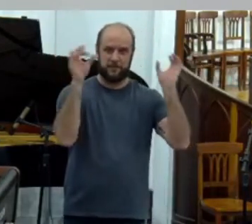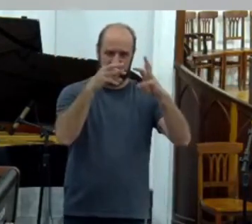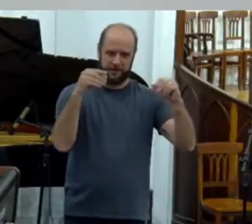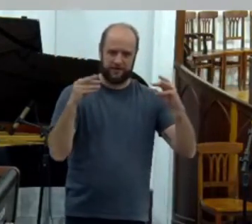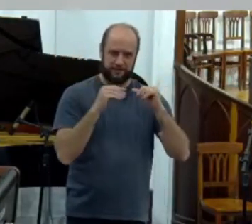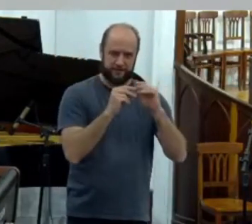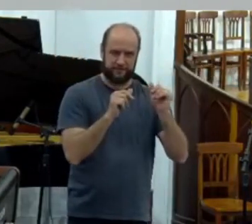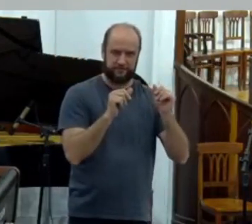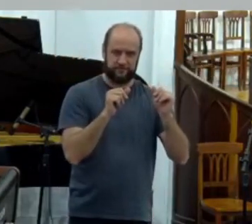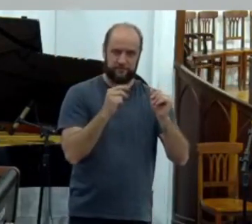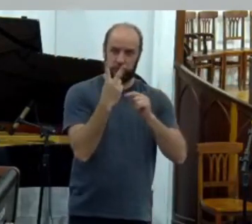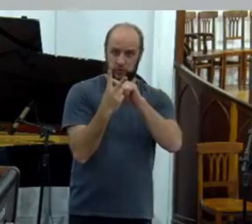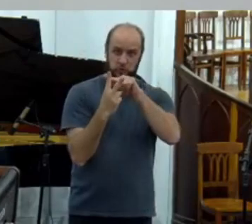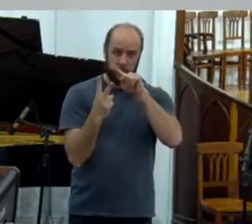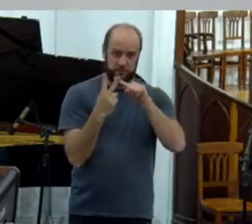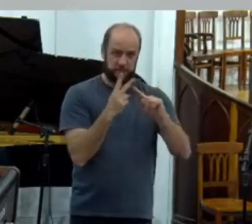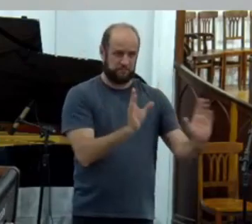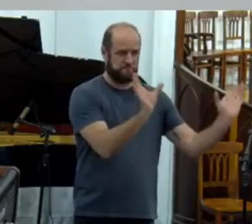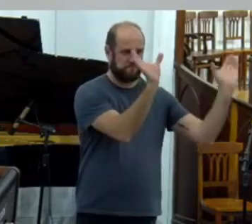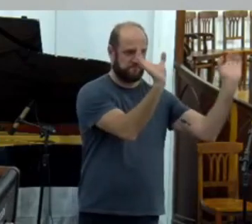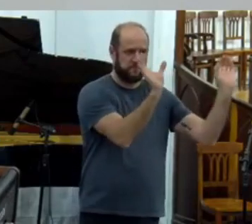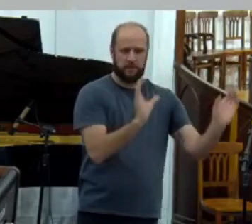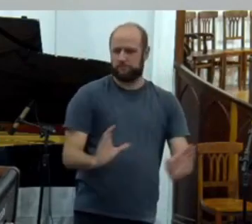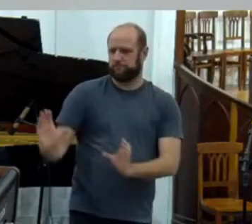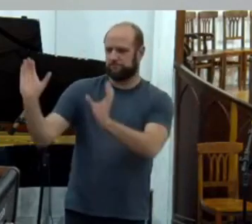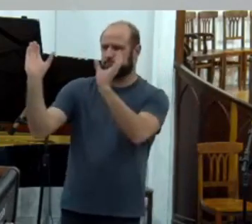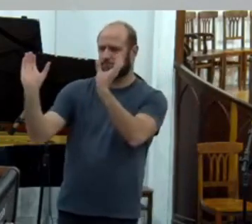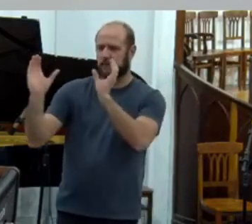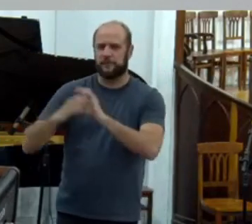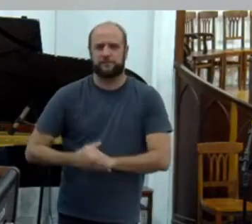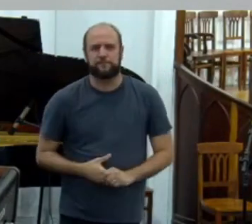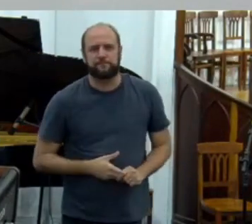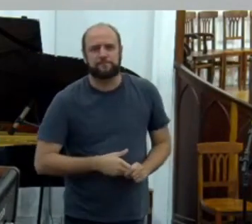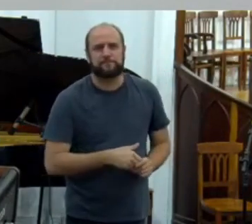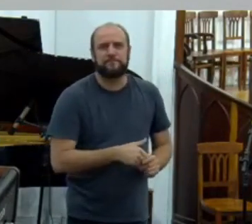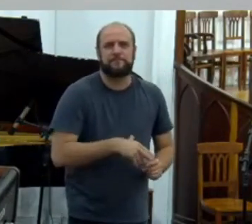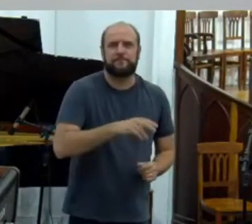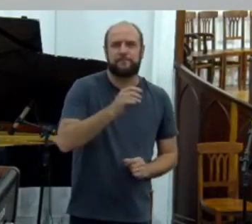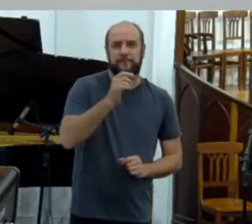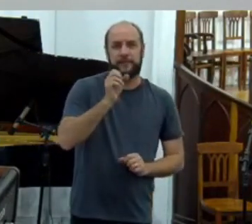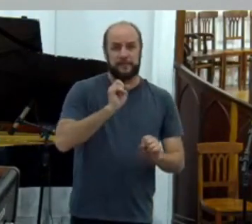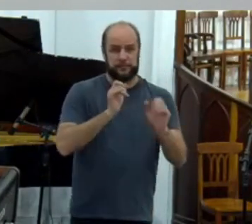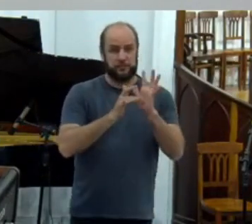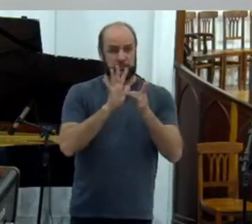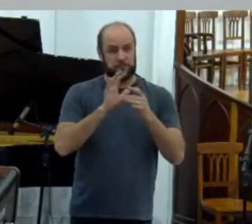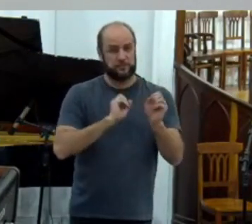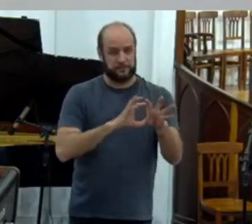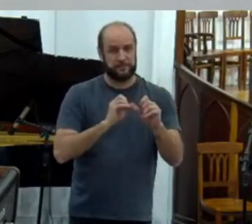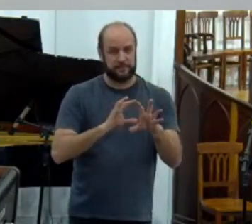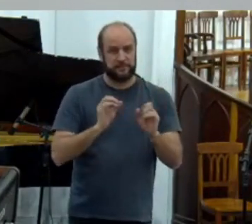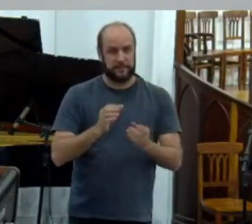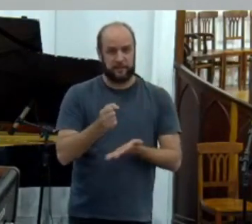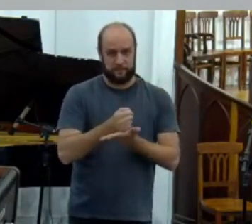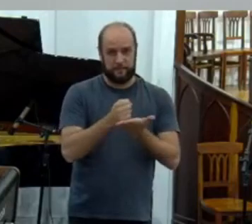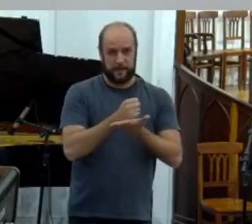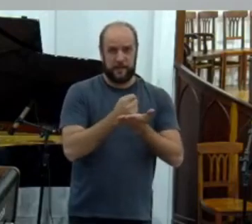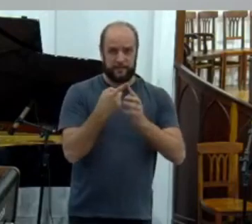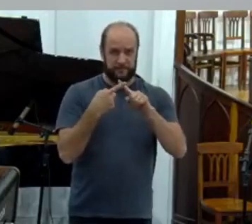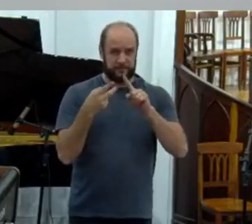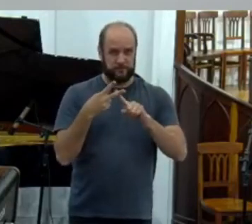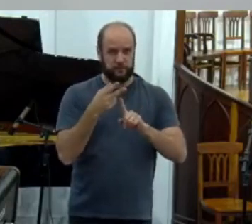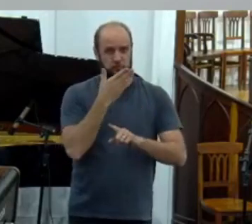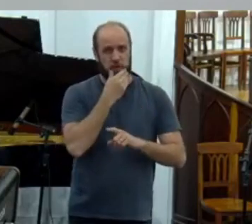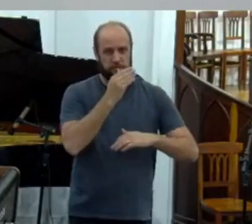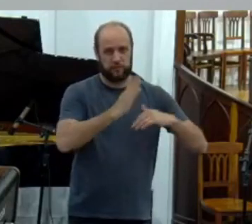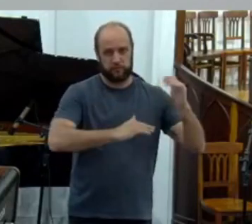desenho também de um castelo de areia, mas num lugar diferente. Inspirado no ensino de Jesus Cristo sobre 2 fundamentos, do homem que